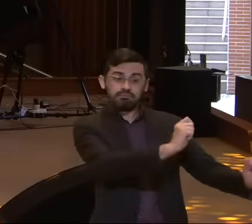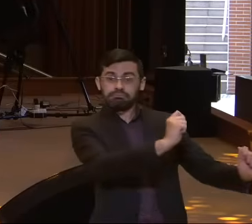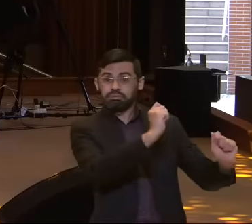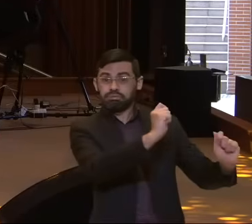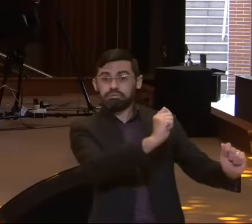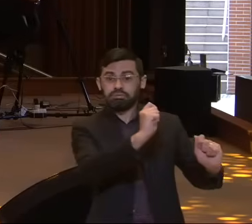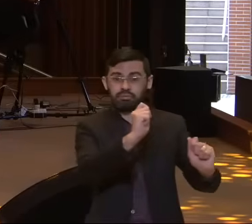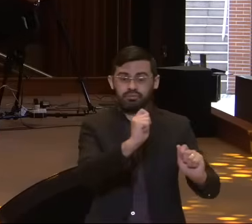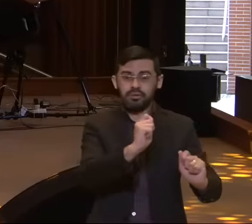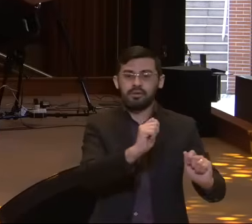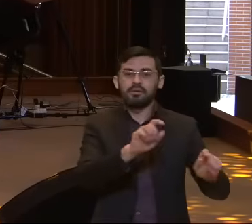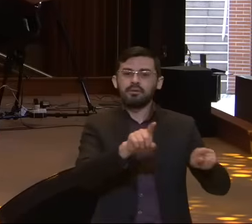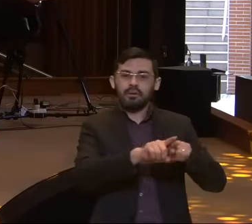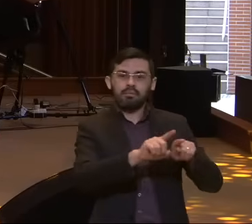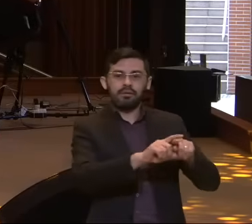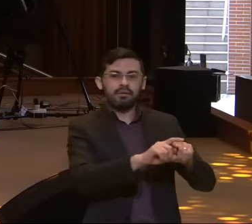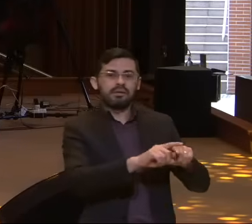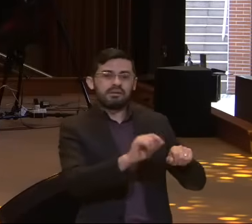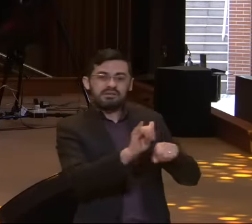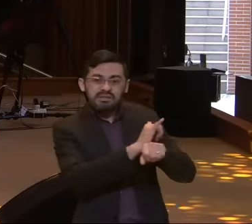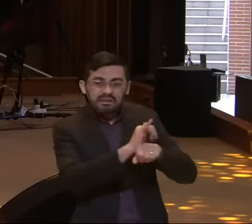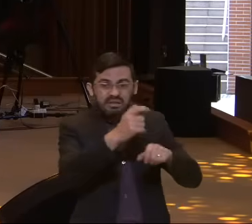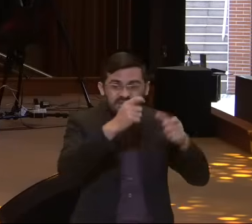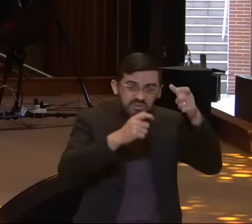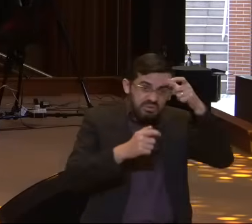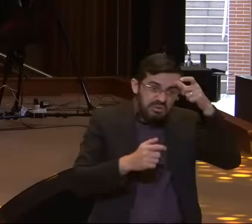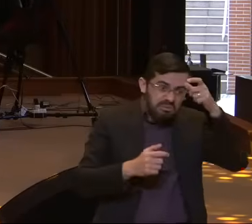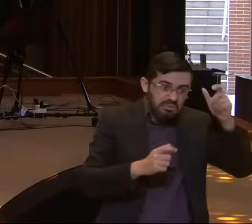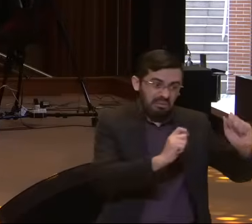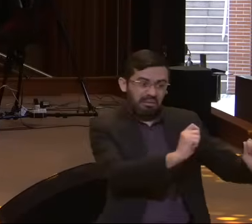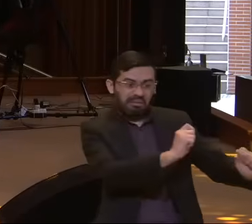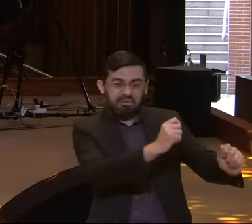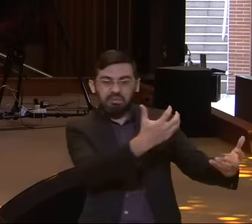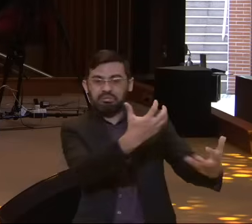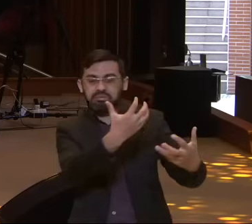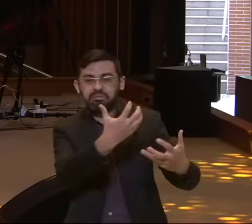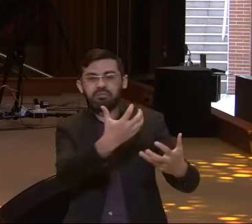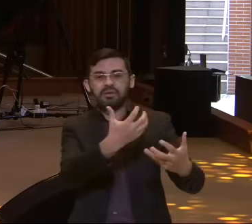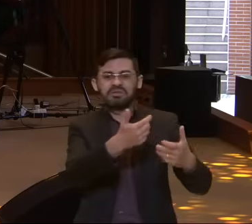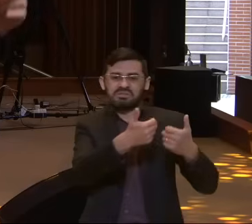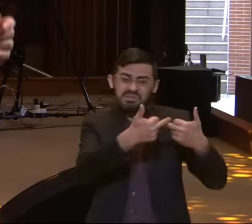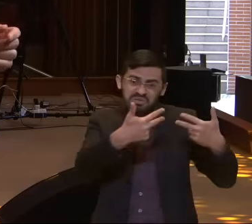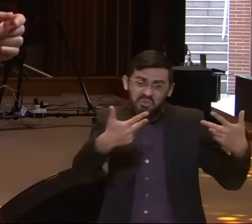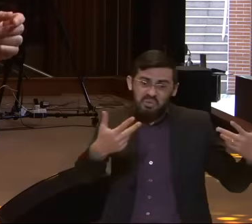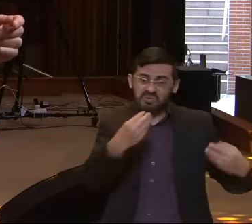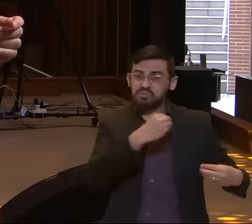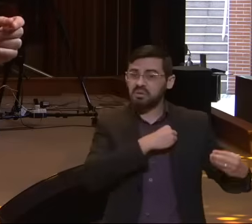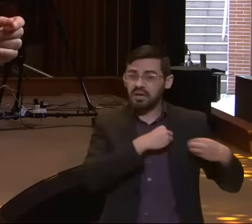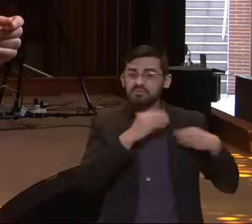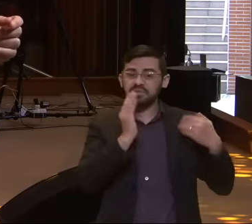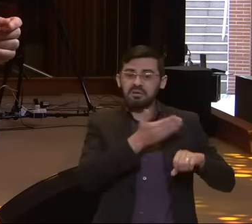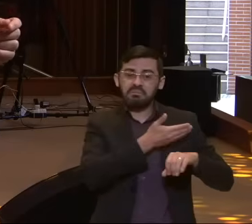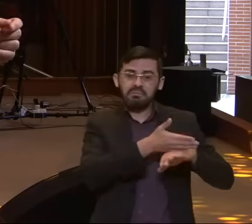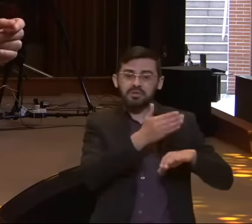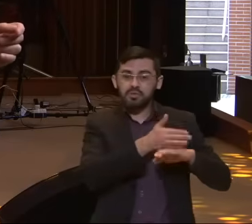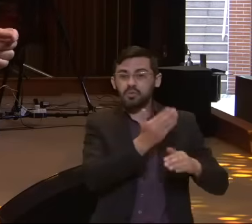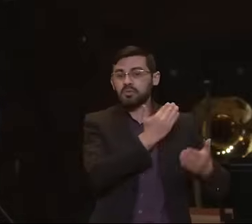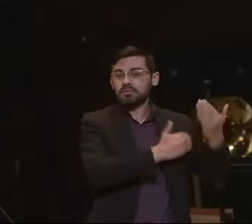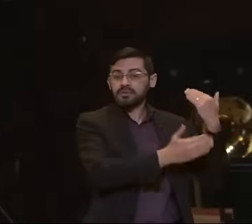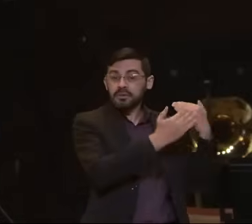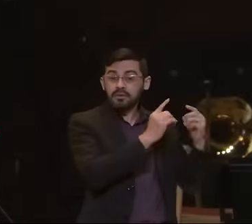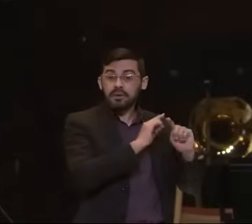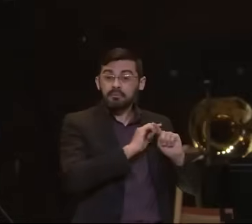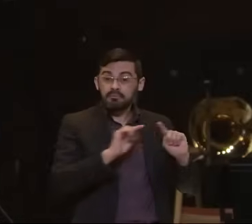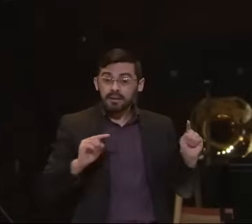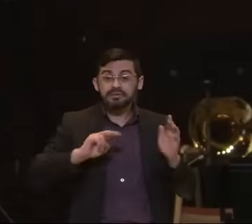não vão passar pela sua mente pensamentos, sonhos, dos pecados que você já cometeu.